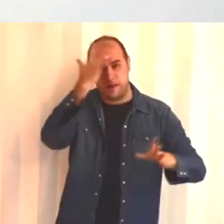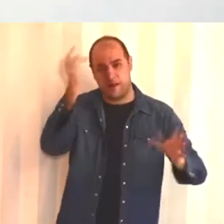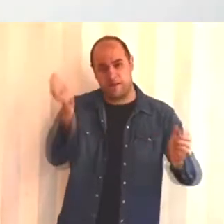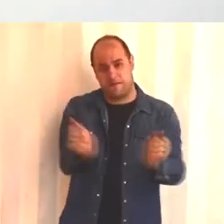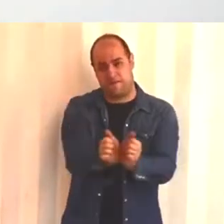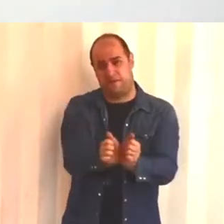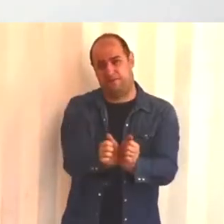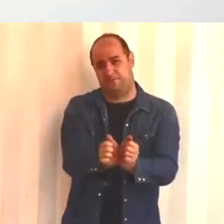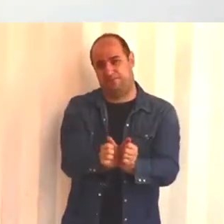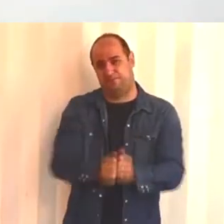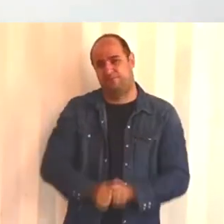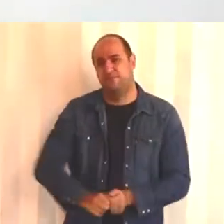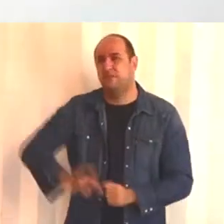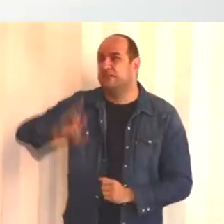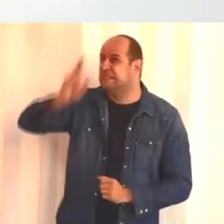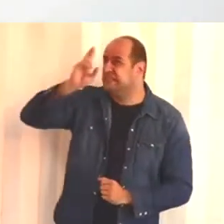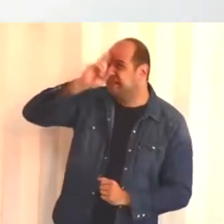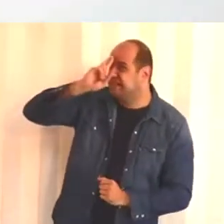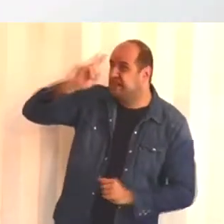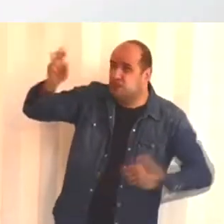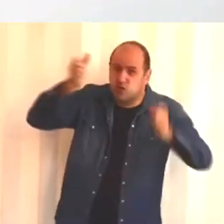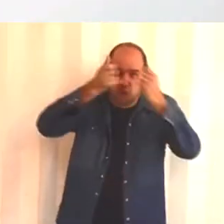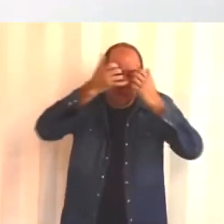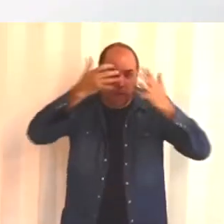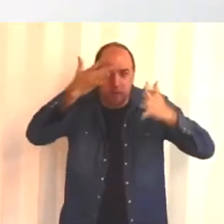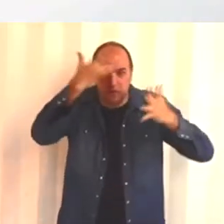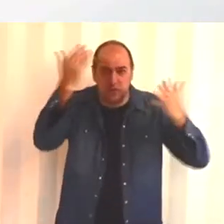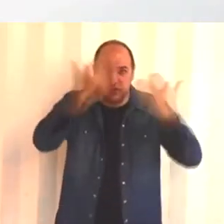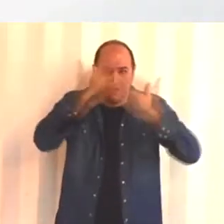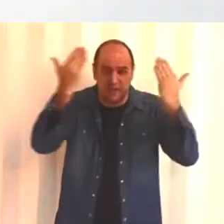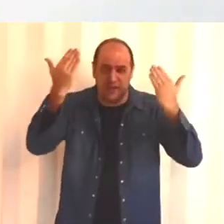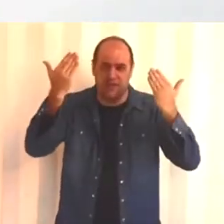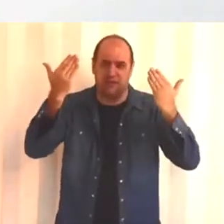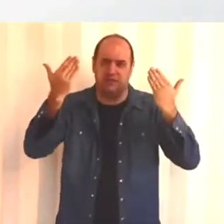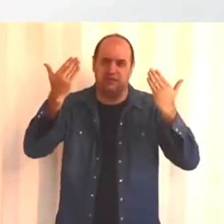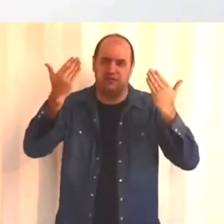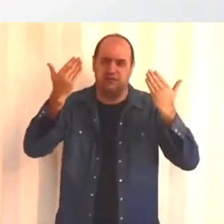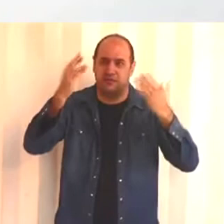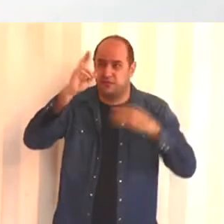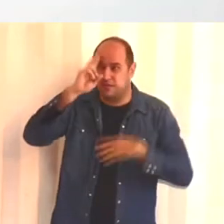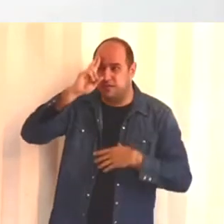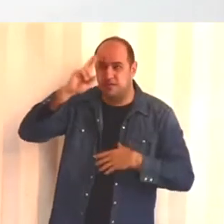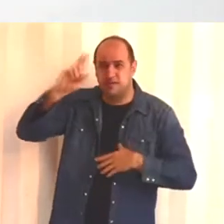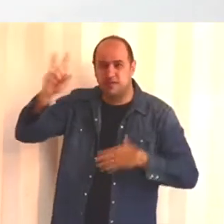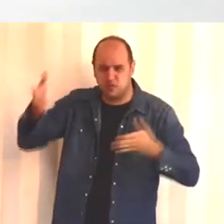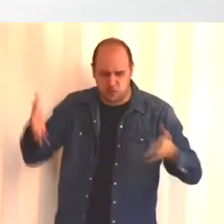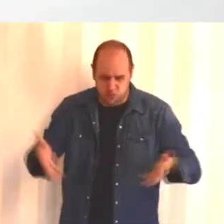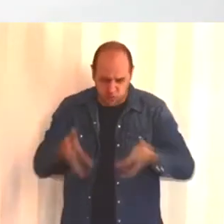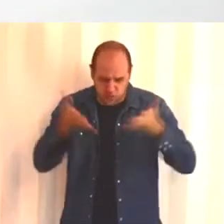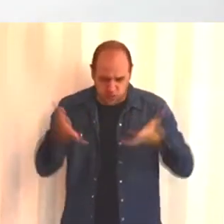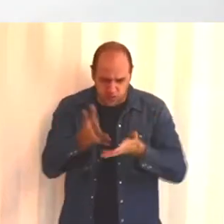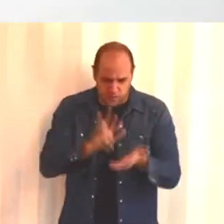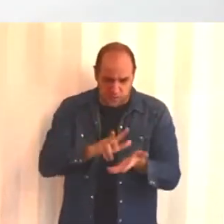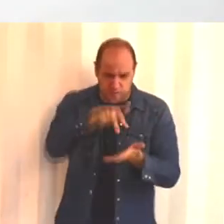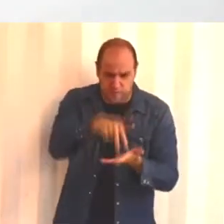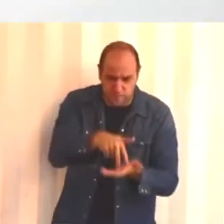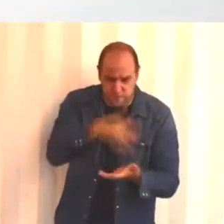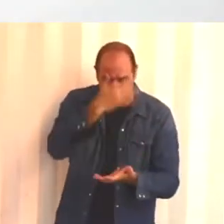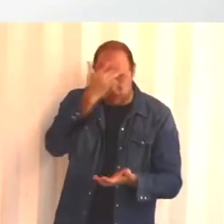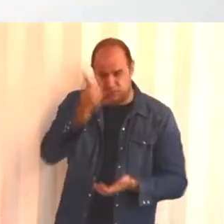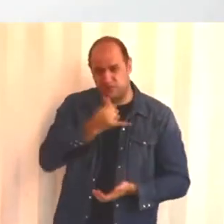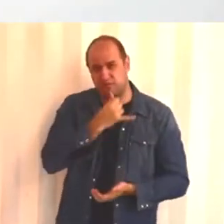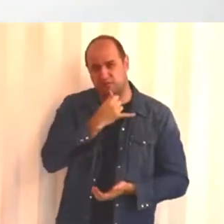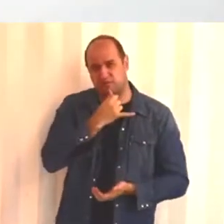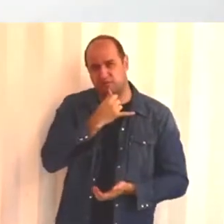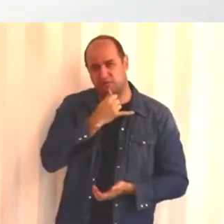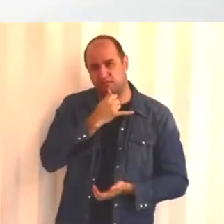encarcerados. O Senhor abre os olhos aos cegos. O Senhor levanta os abatidos. O